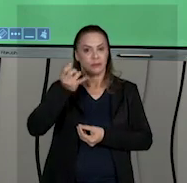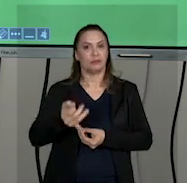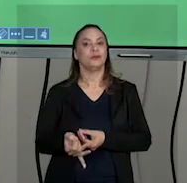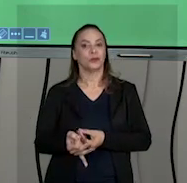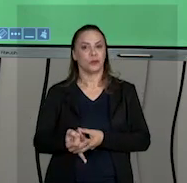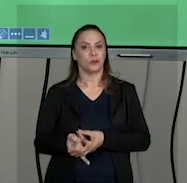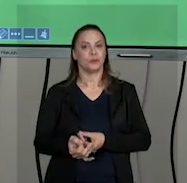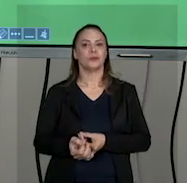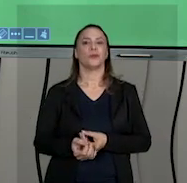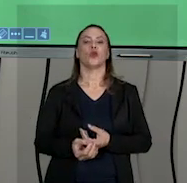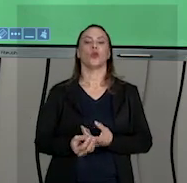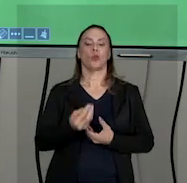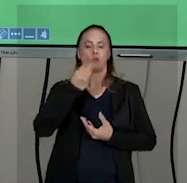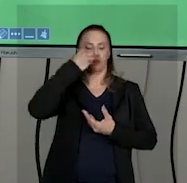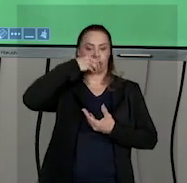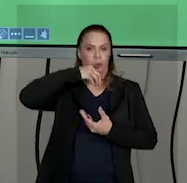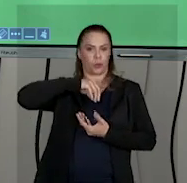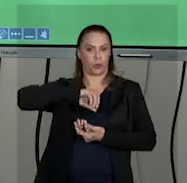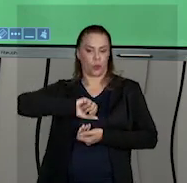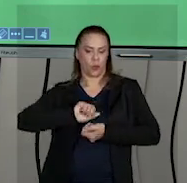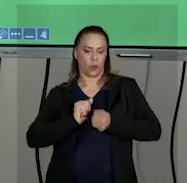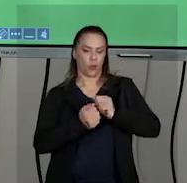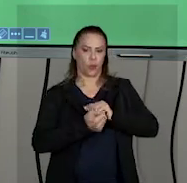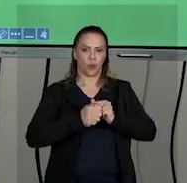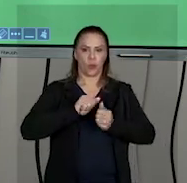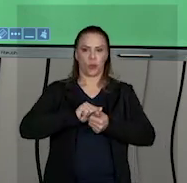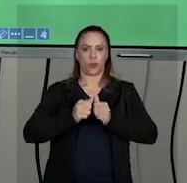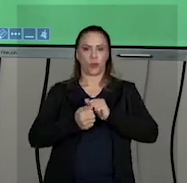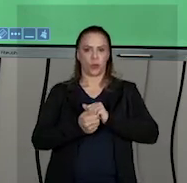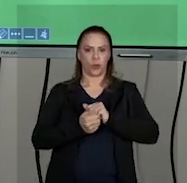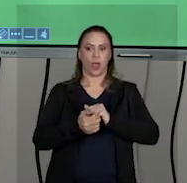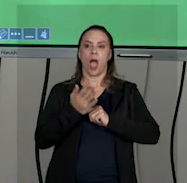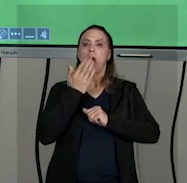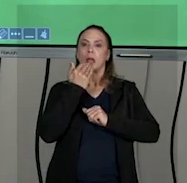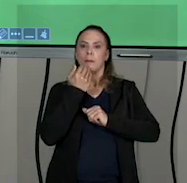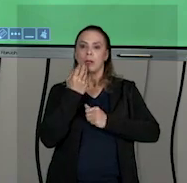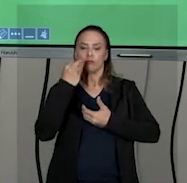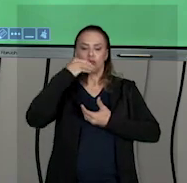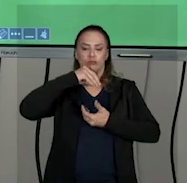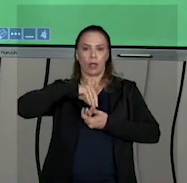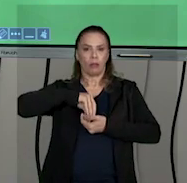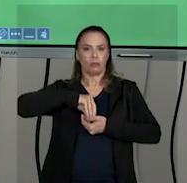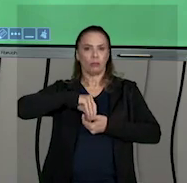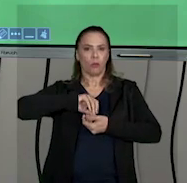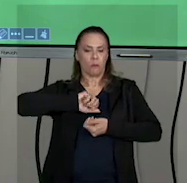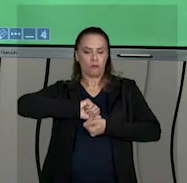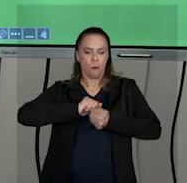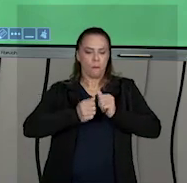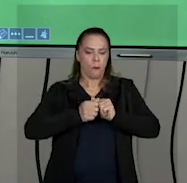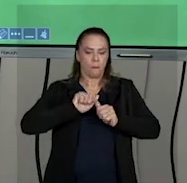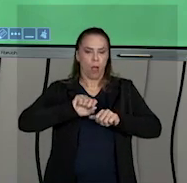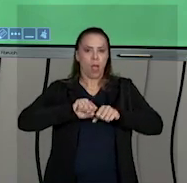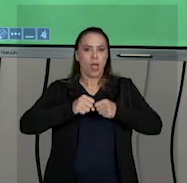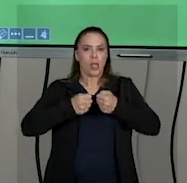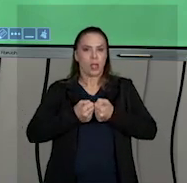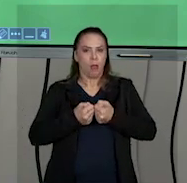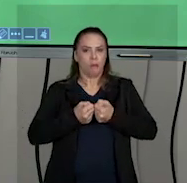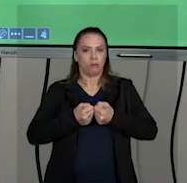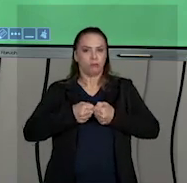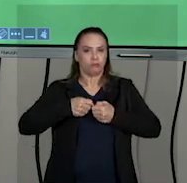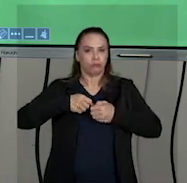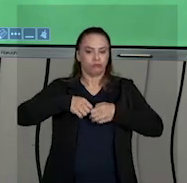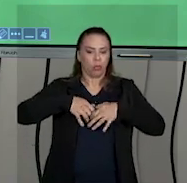dos alimentos para chegar em forma de nutrientes nas nossas células. E aí o sistema circulatório, ele